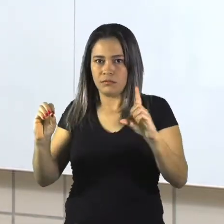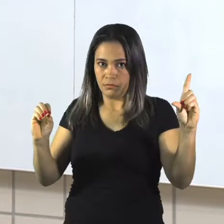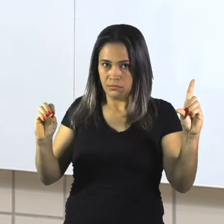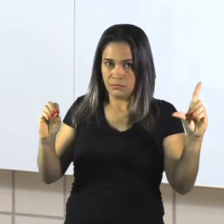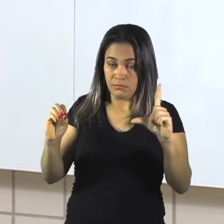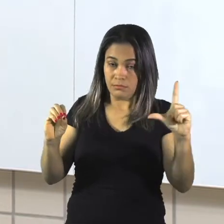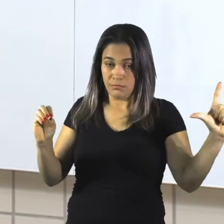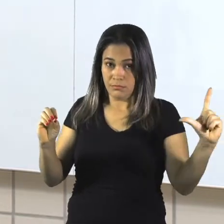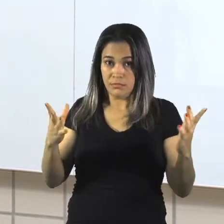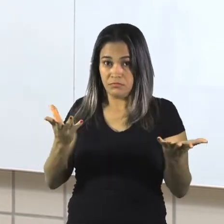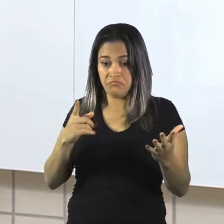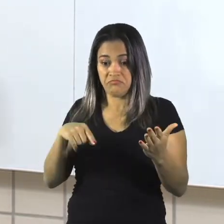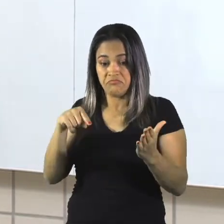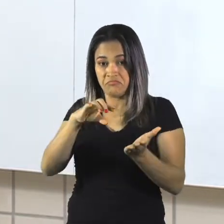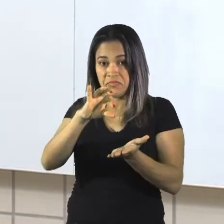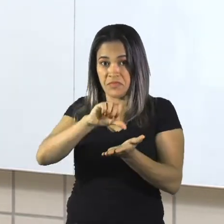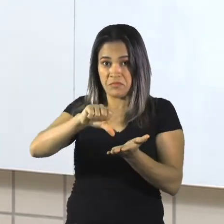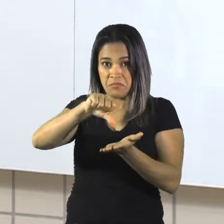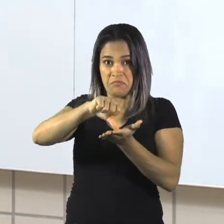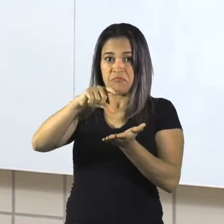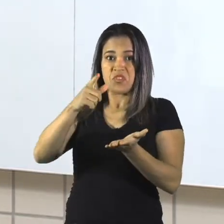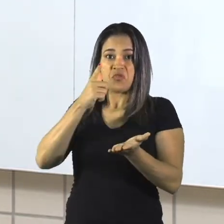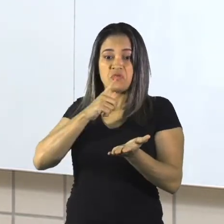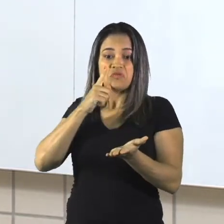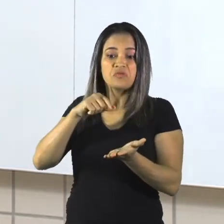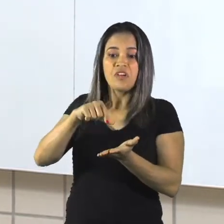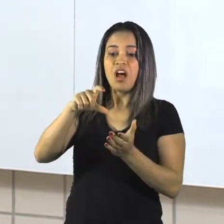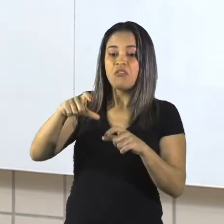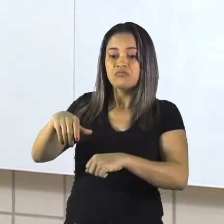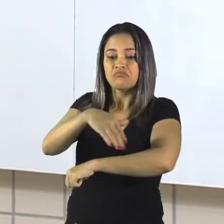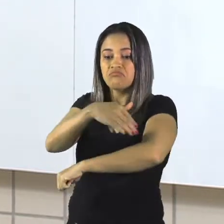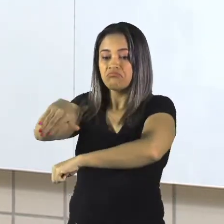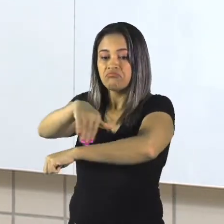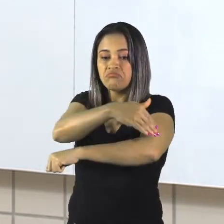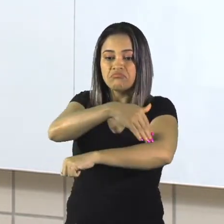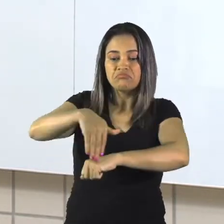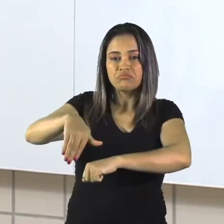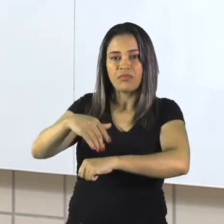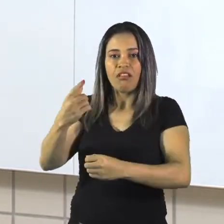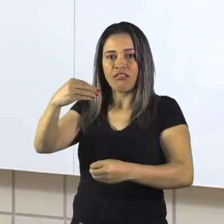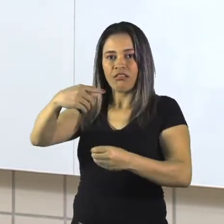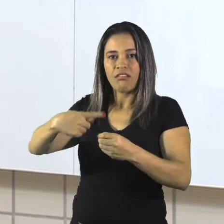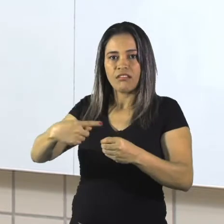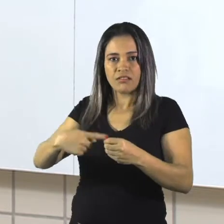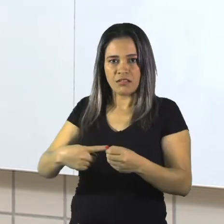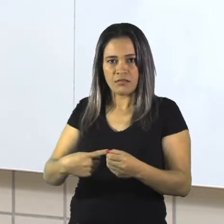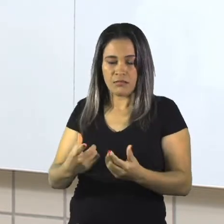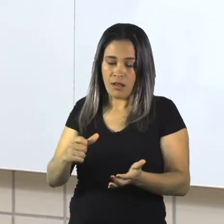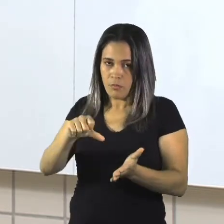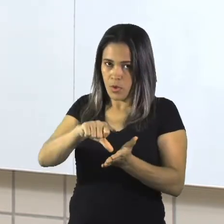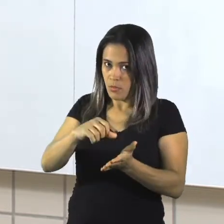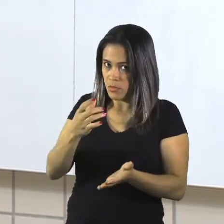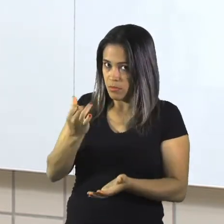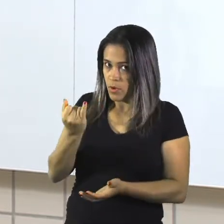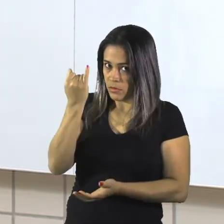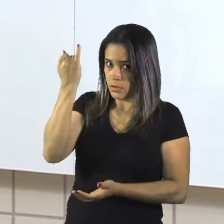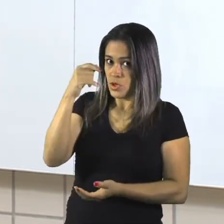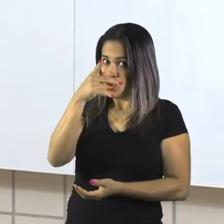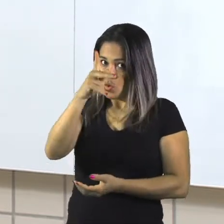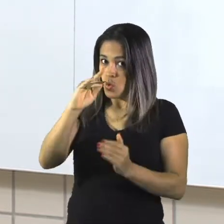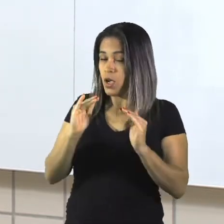desse ponto de referência, eu consigo localizar todas as quadras da minha cidade, né? Então, ponto de referência é importante. Sua casa